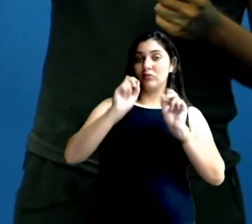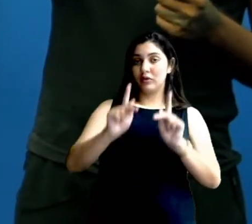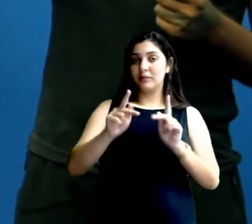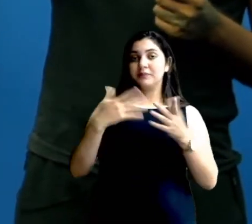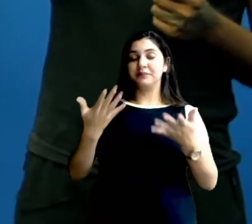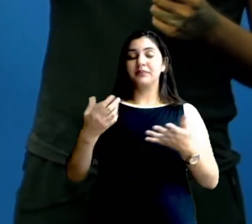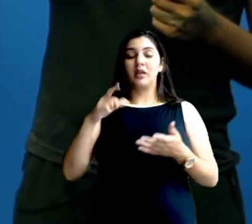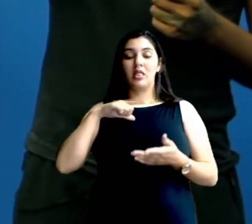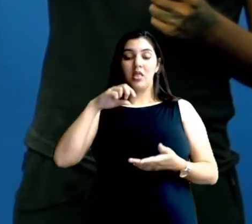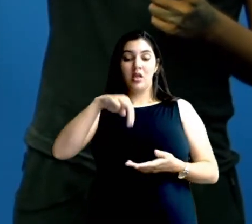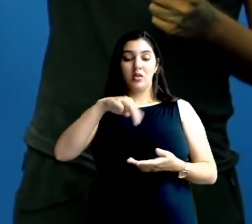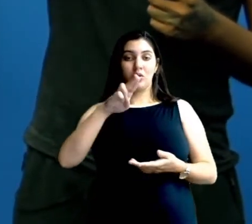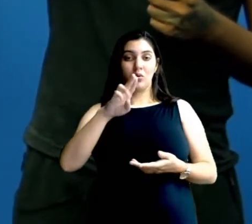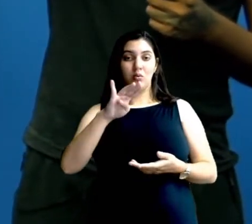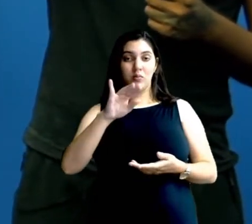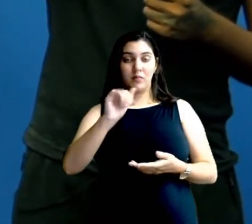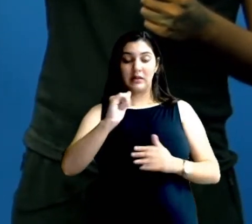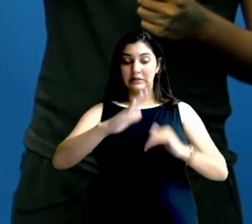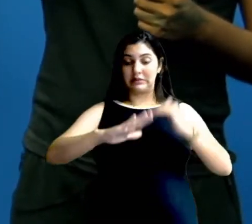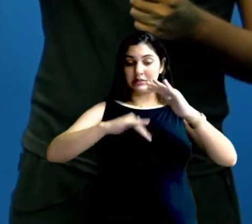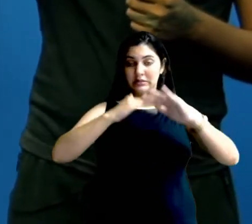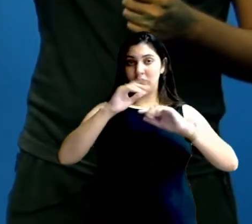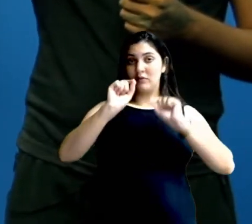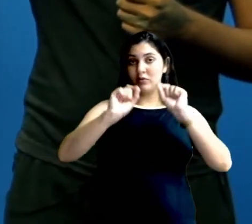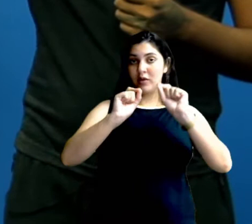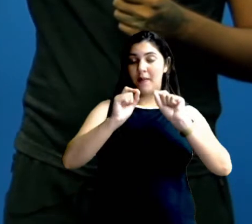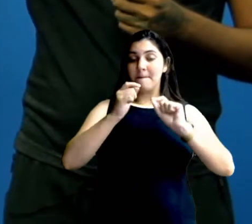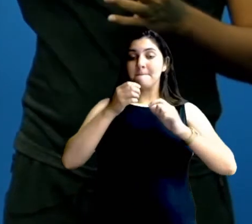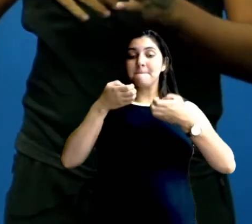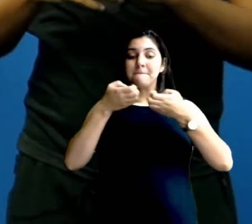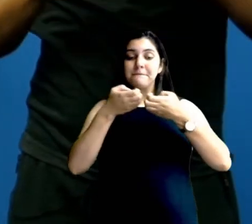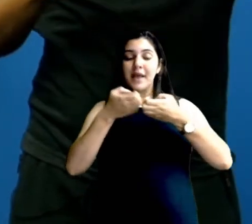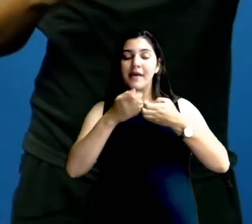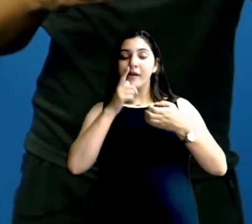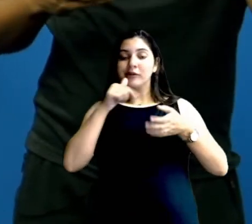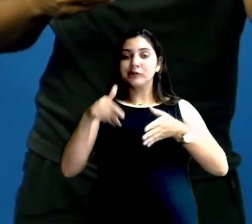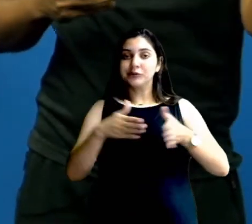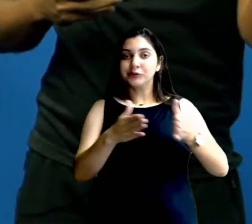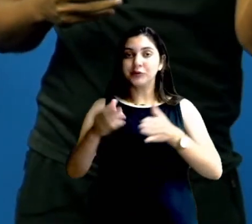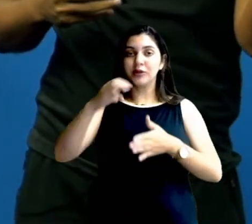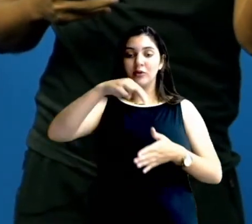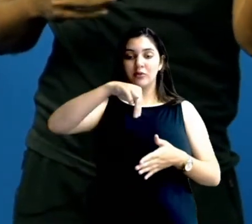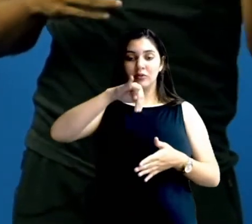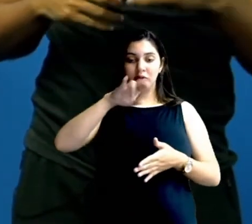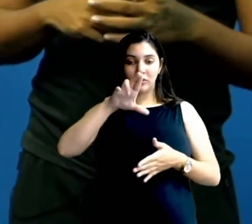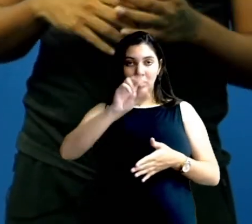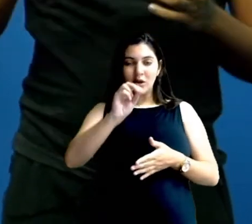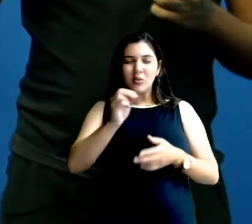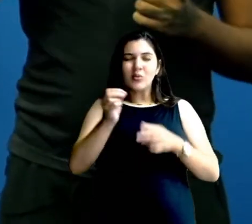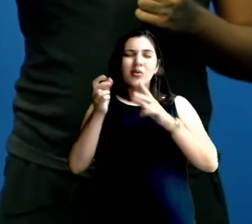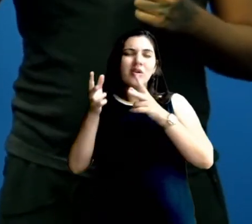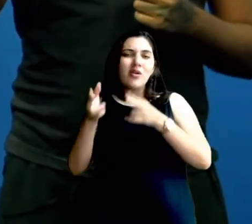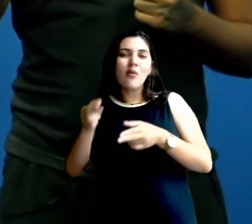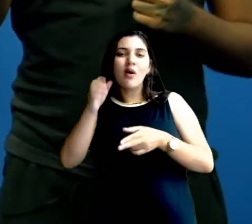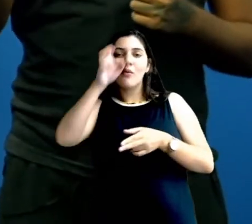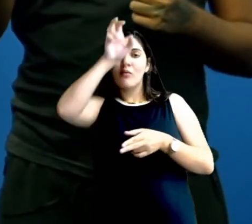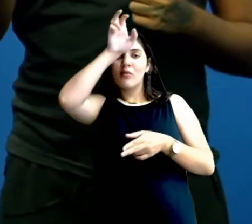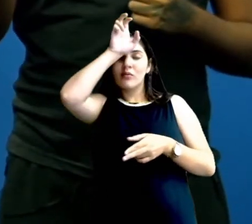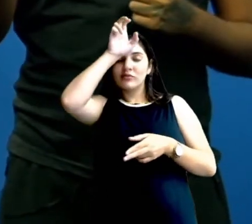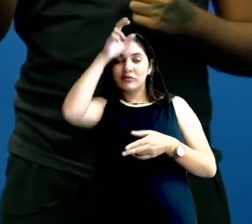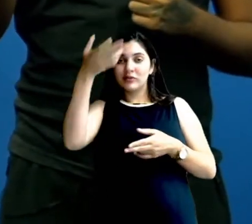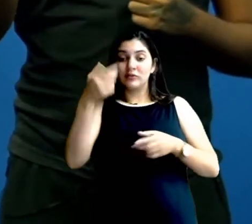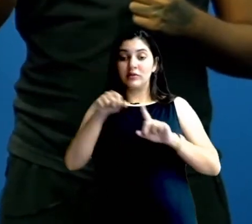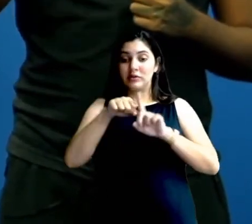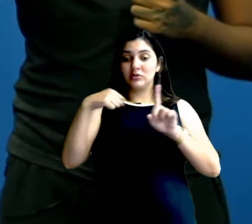Núbia ela foi desenvolvida na margem lá do Rio Nilo também assim como existe se desenvolveu na margem do rio Nilo a a